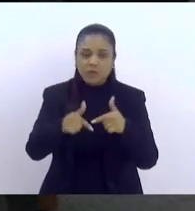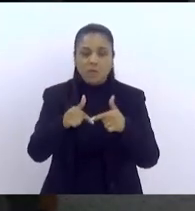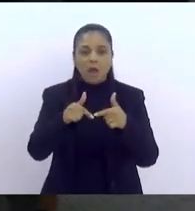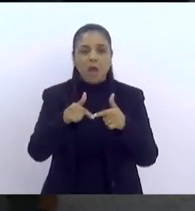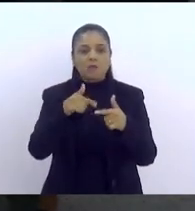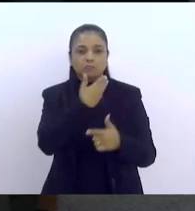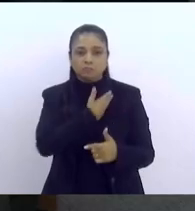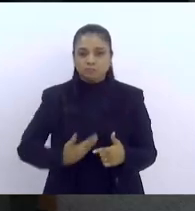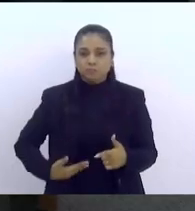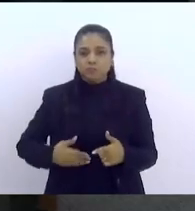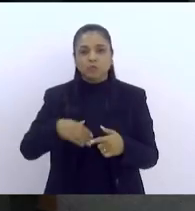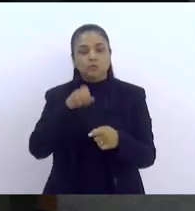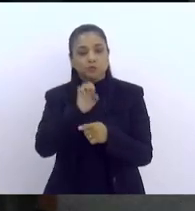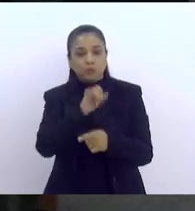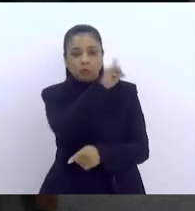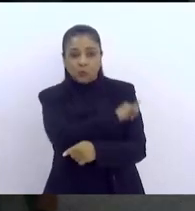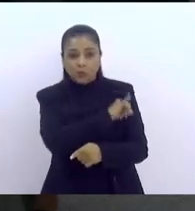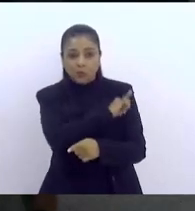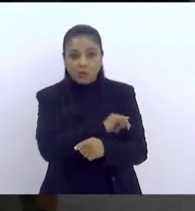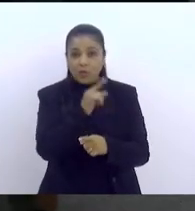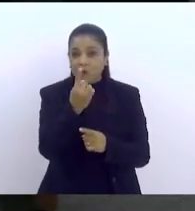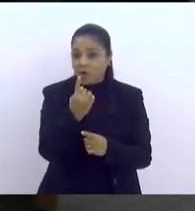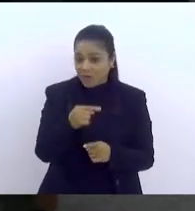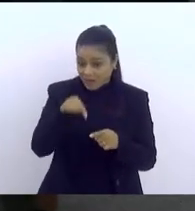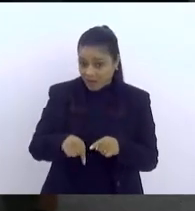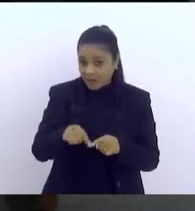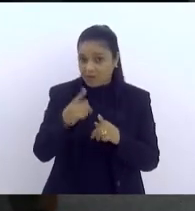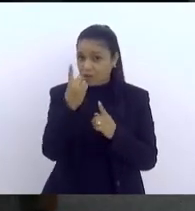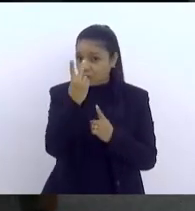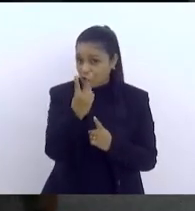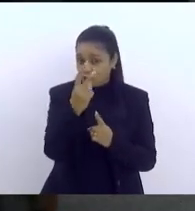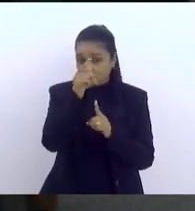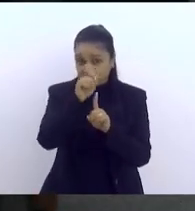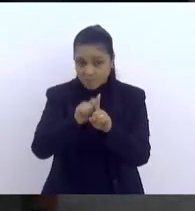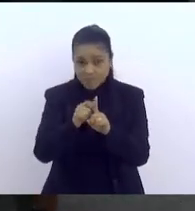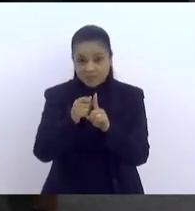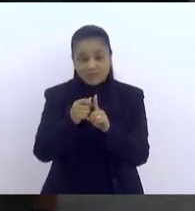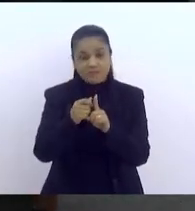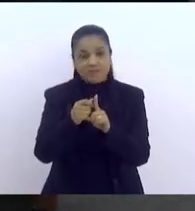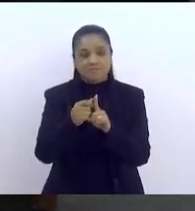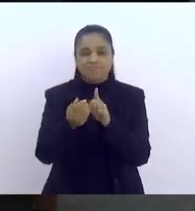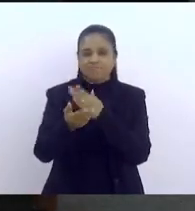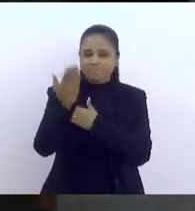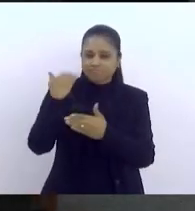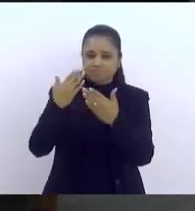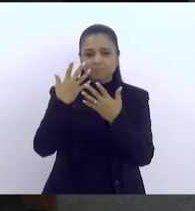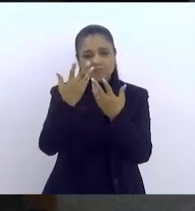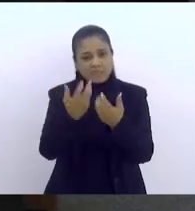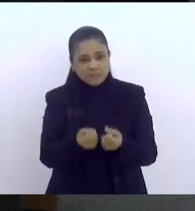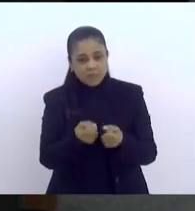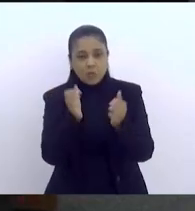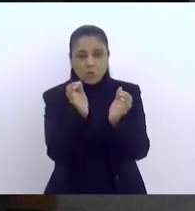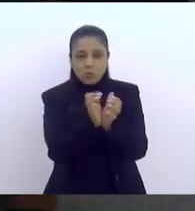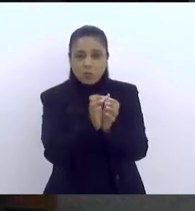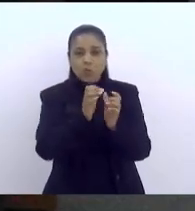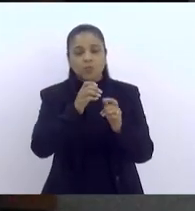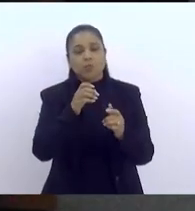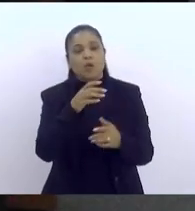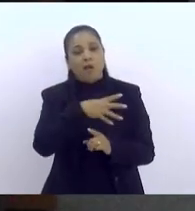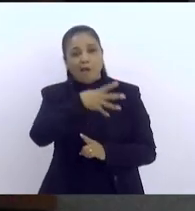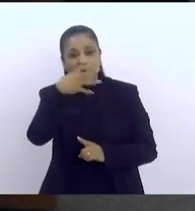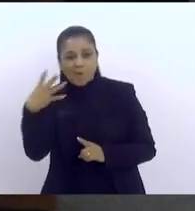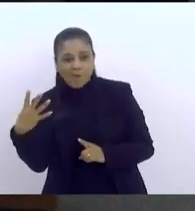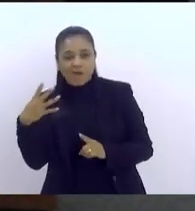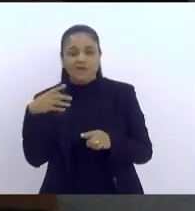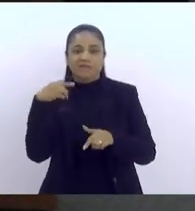Janeiro. Essa casa, há 2 meses atrás, recebeu o Grupo Arco-Íris para um seminário que discutiu empregabilidade, acesso